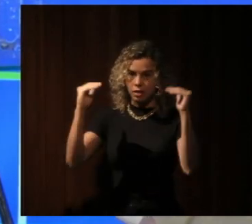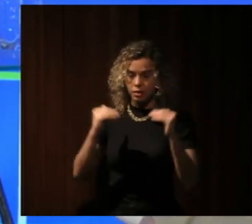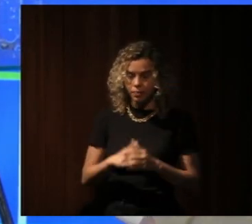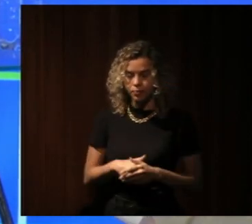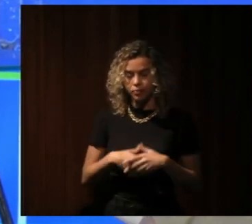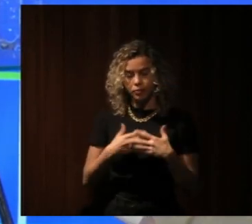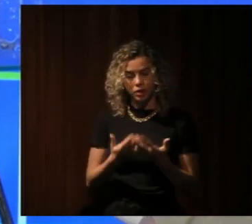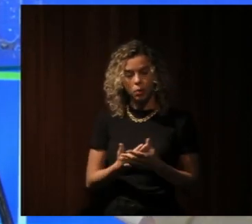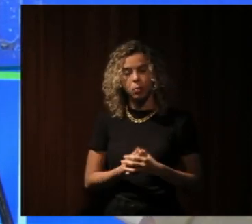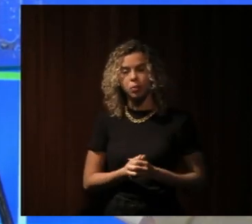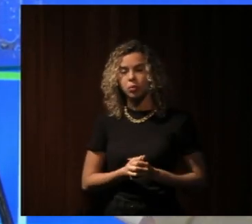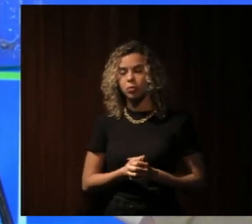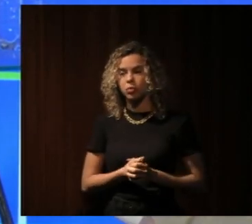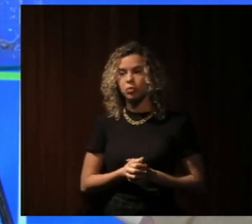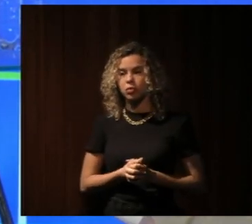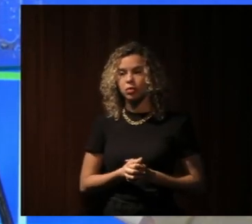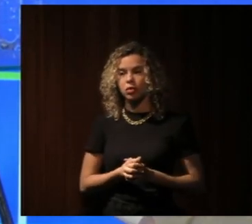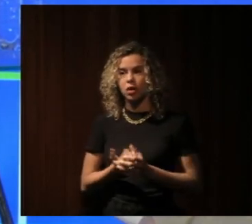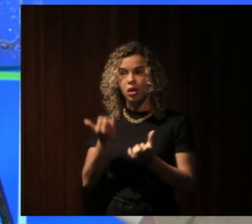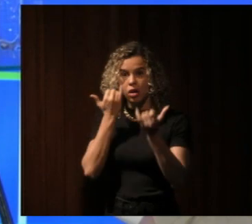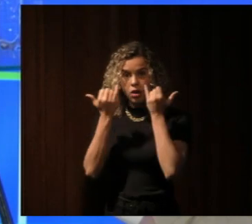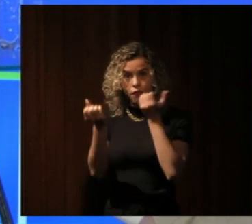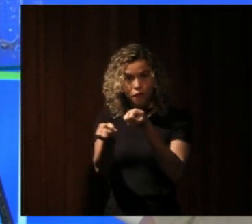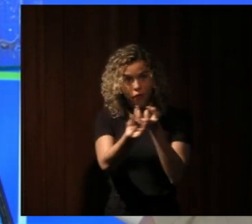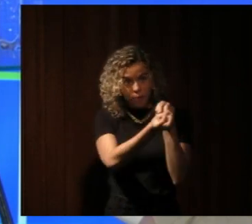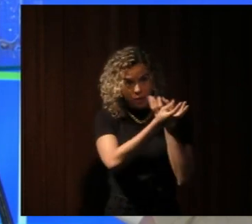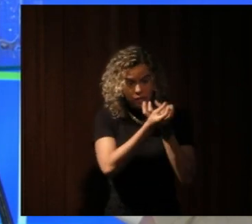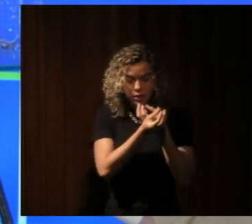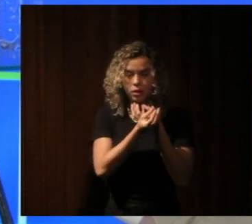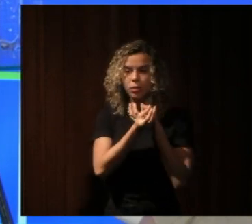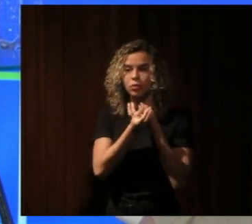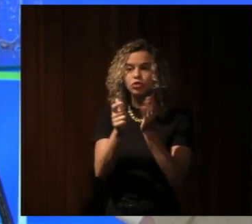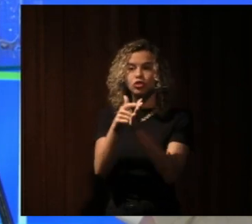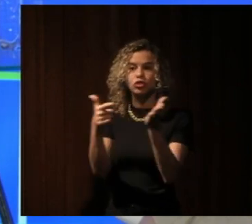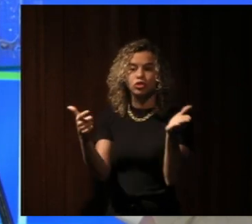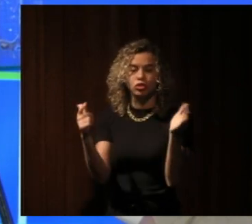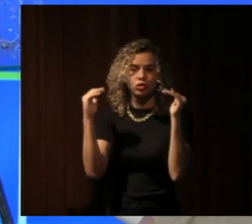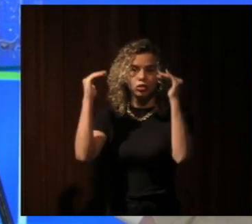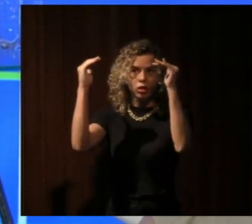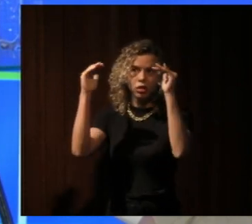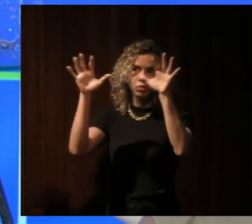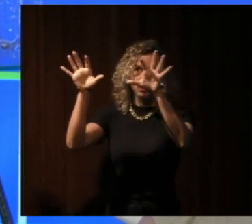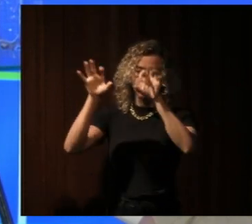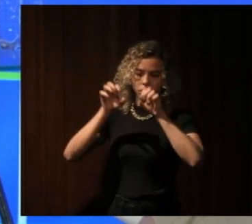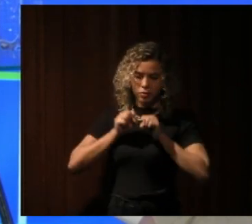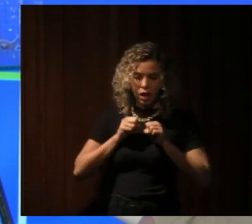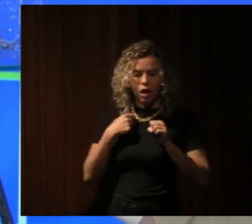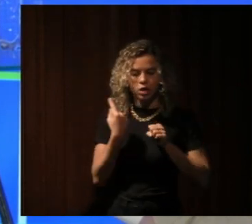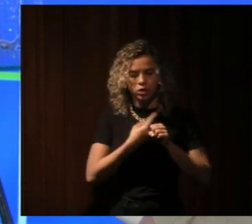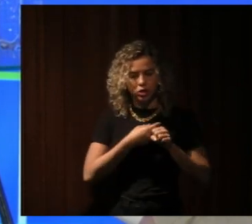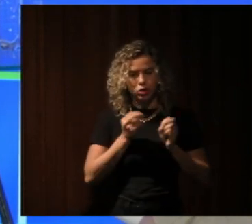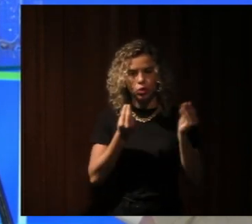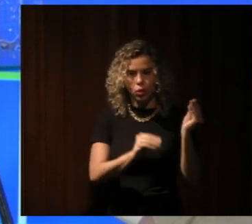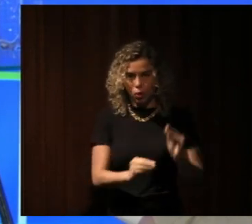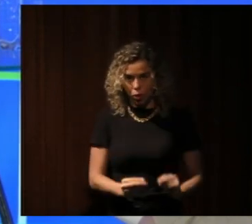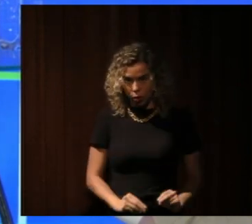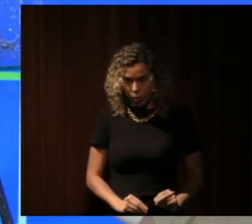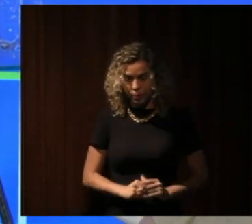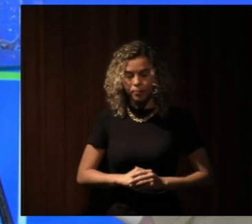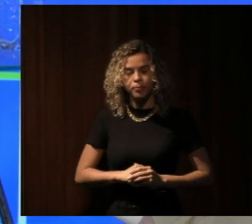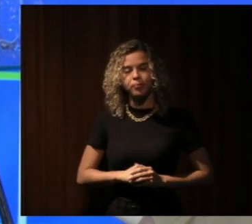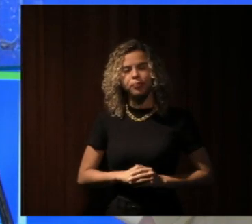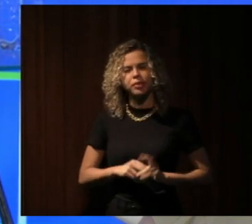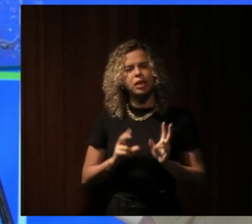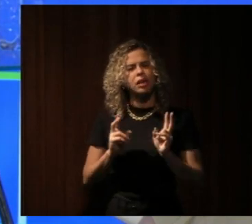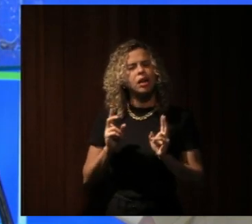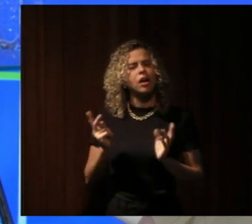assim o que eh as informações que são passadas eh regem o que a gente vai colocar e nesse